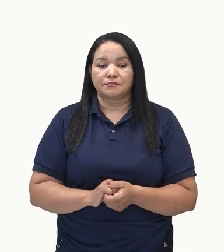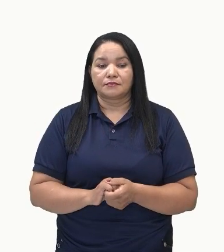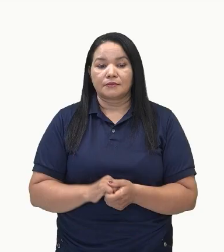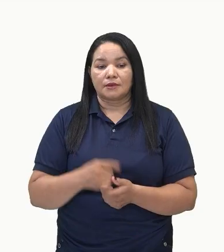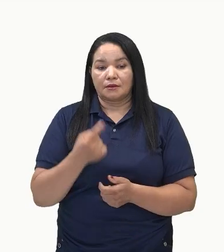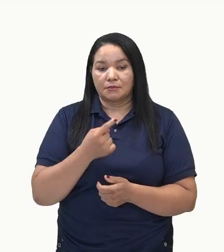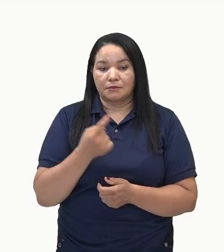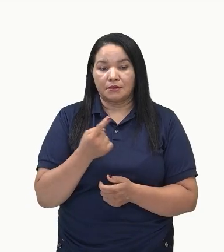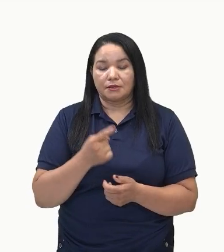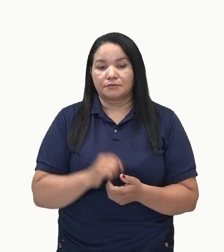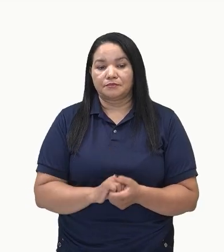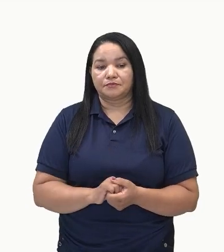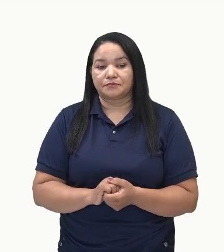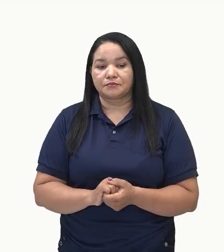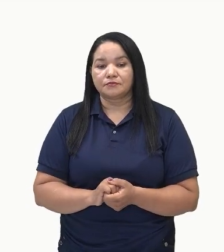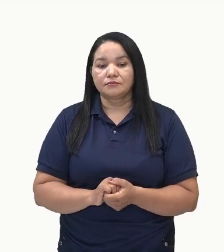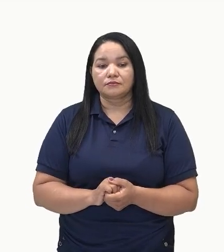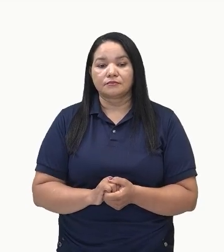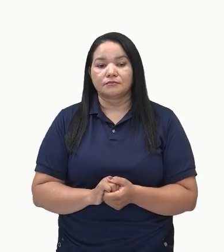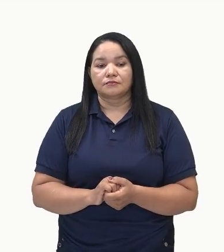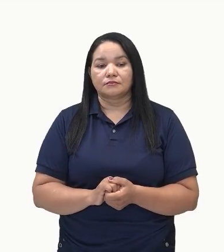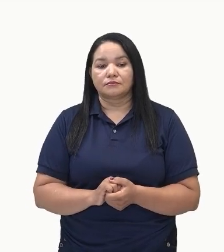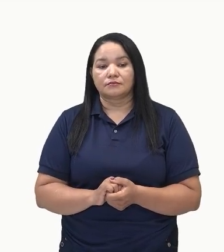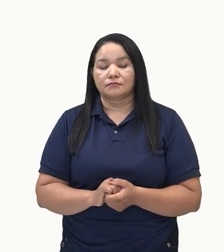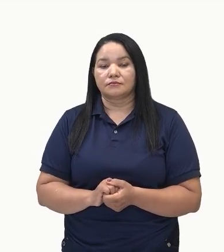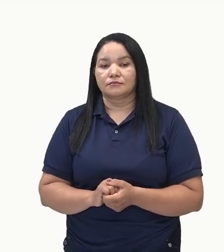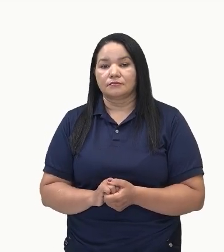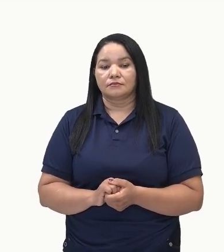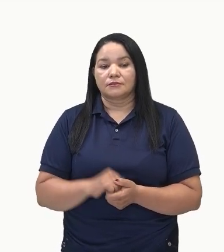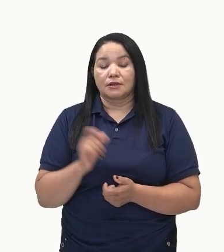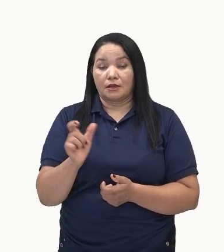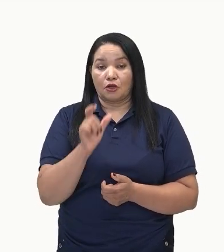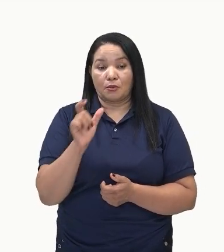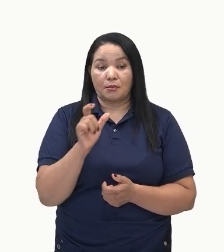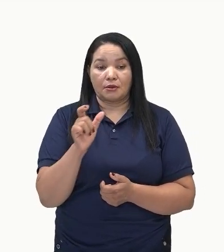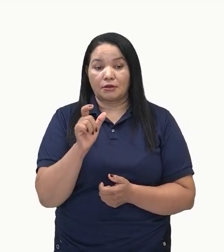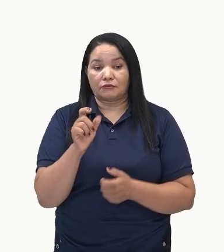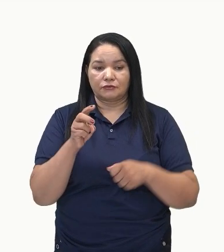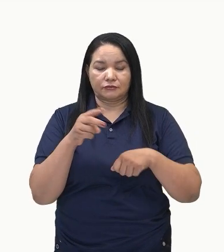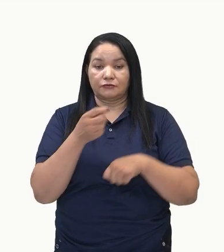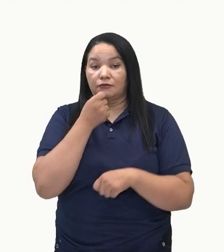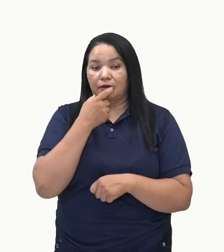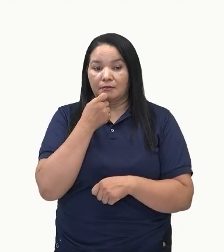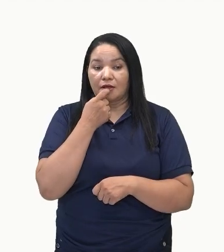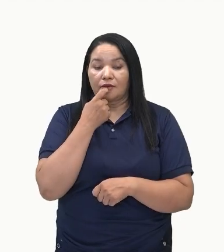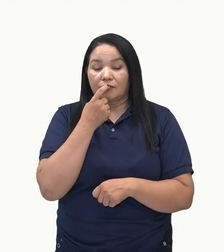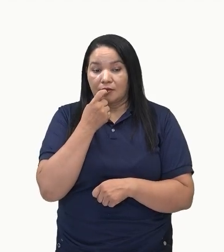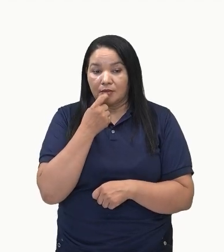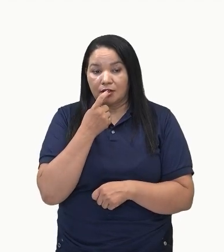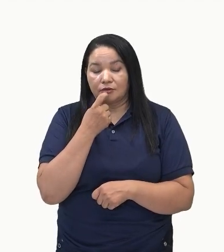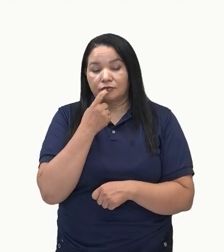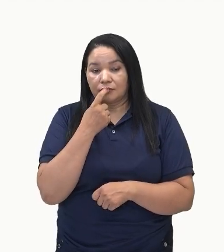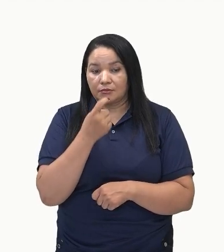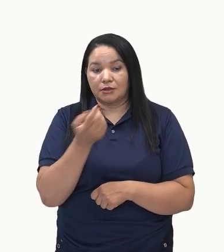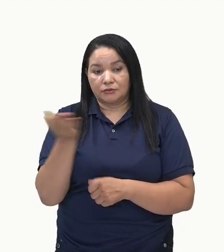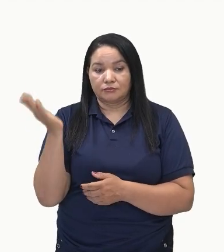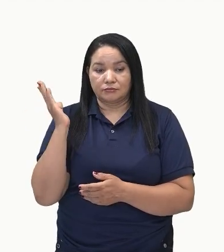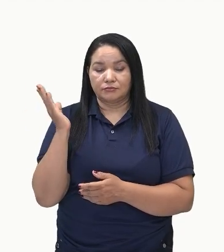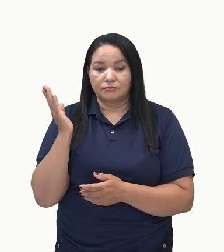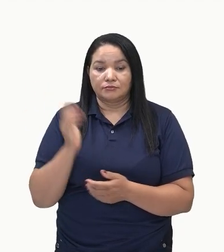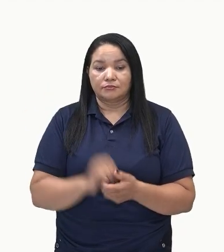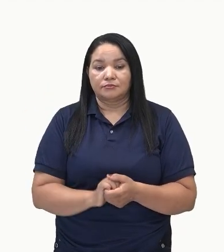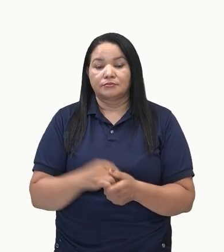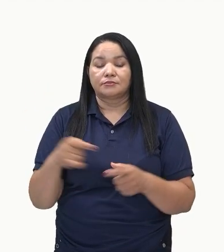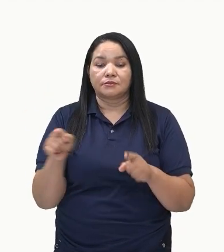AI ethicist, né? AI ethicist. Então, o ético da inteligência artificial, né?